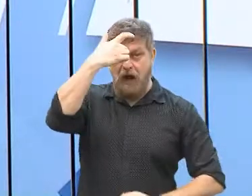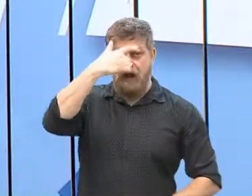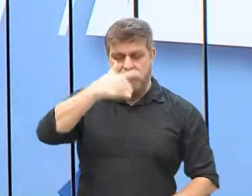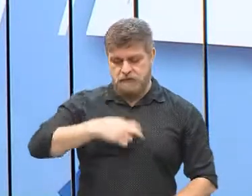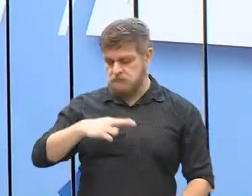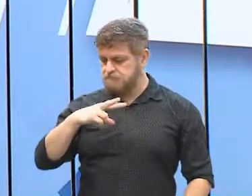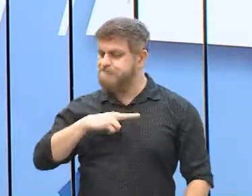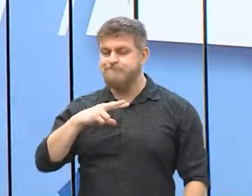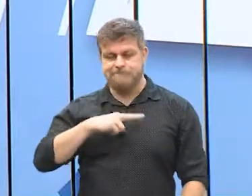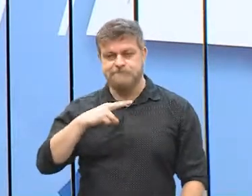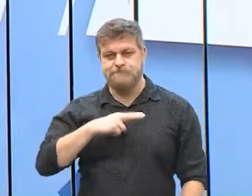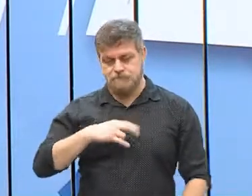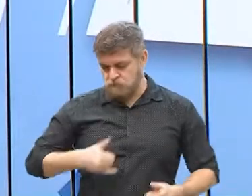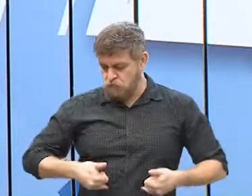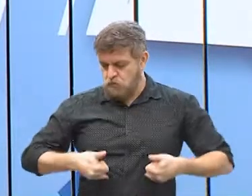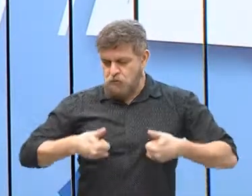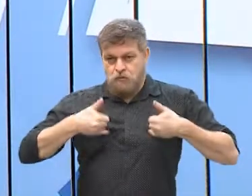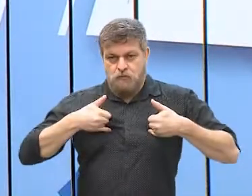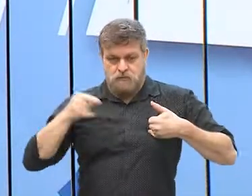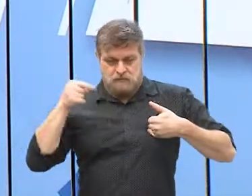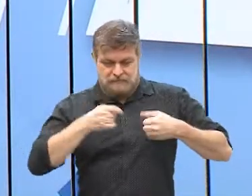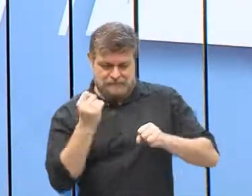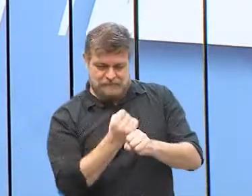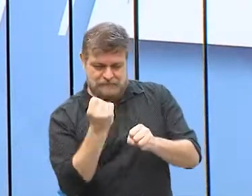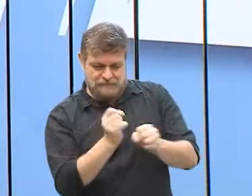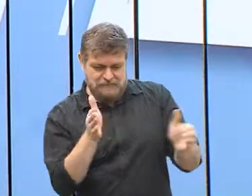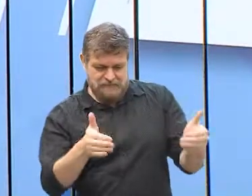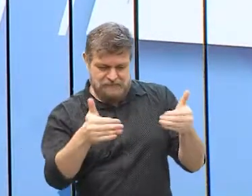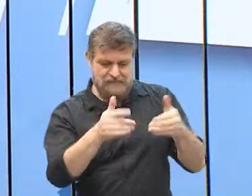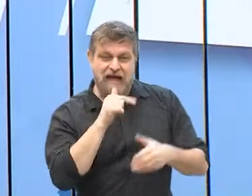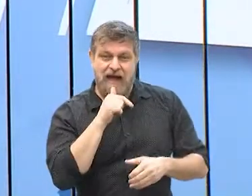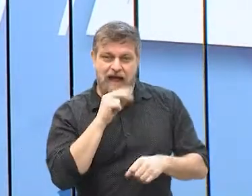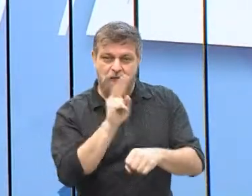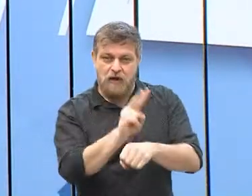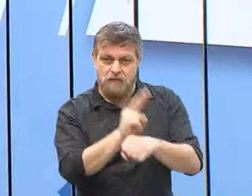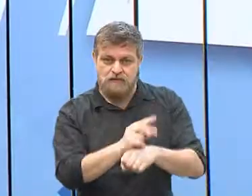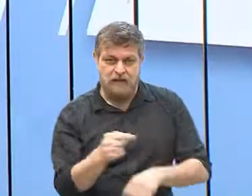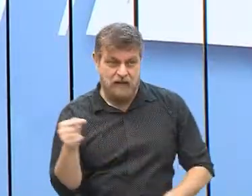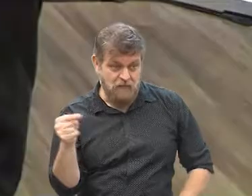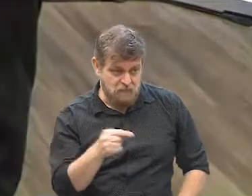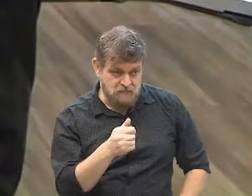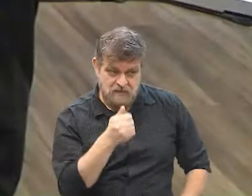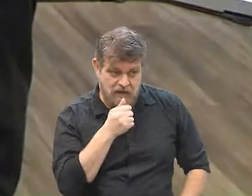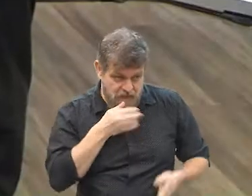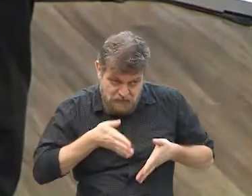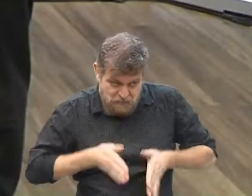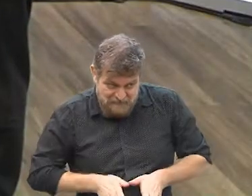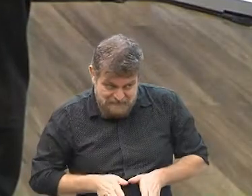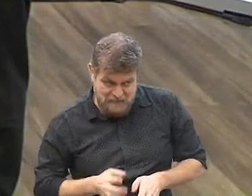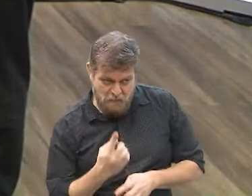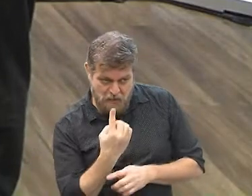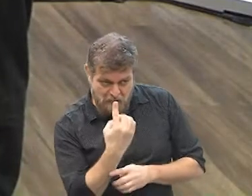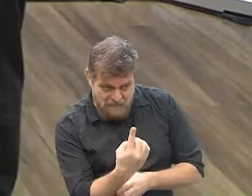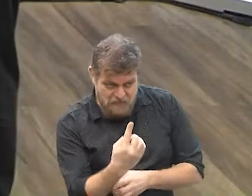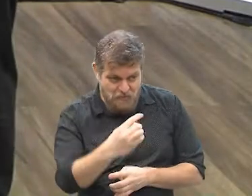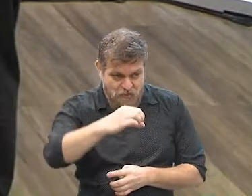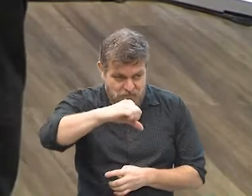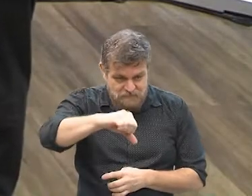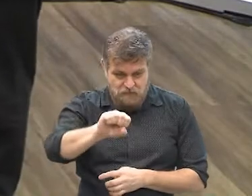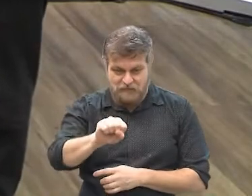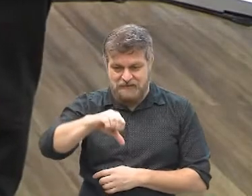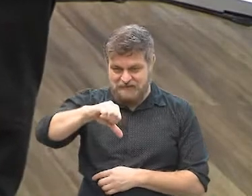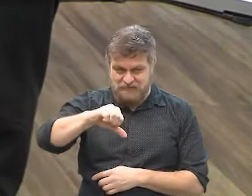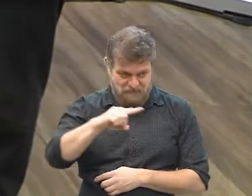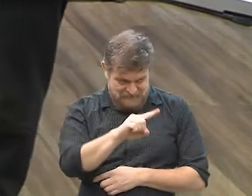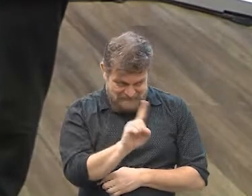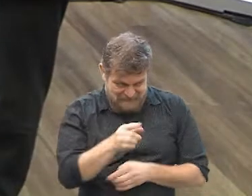fico orgulhoso e feliz com essa obra, porque talvez você nem fosse nascido ainda, mas em 1989... Não era.